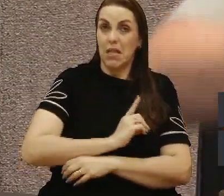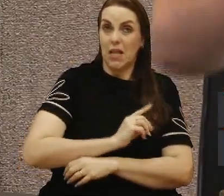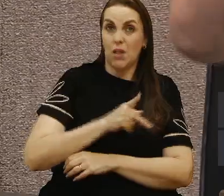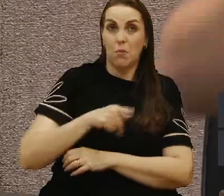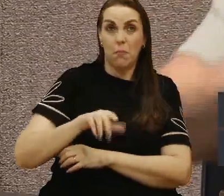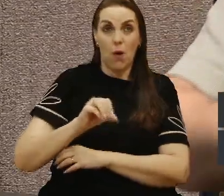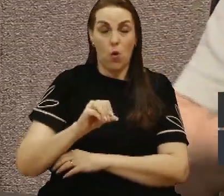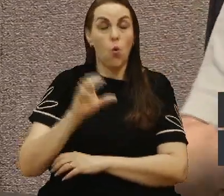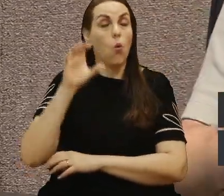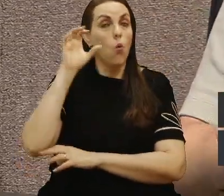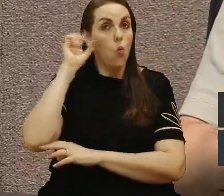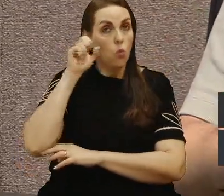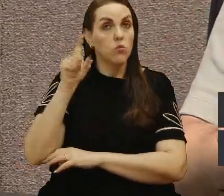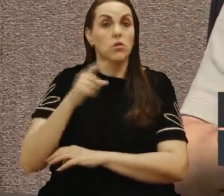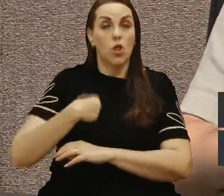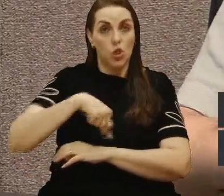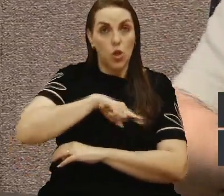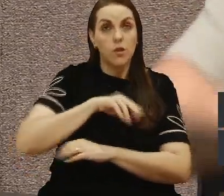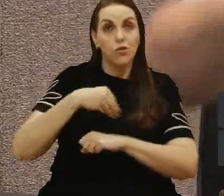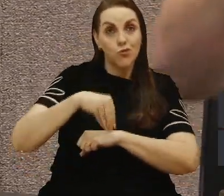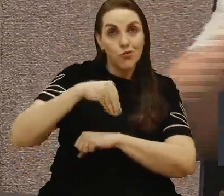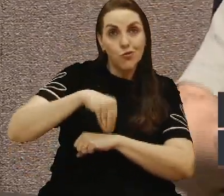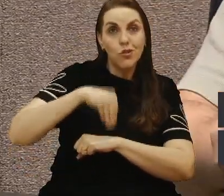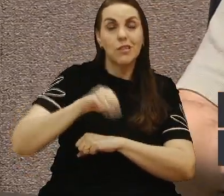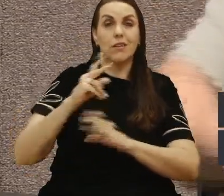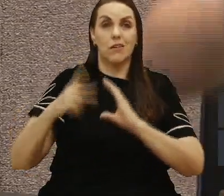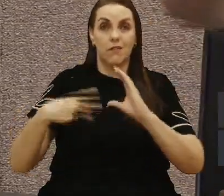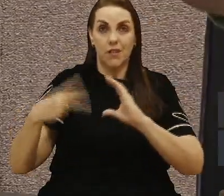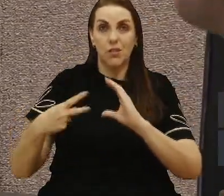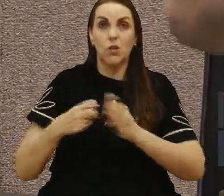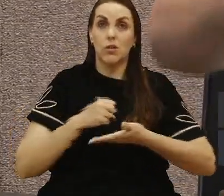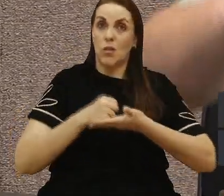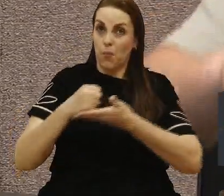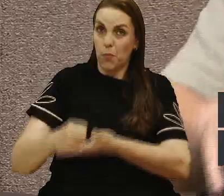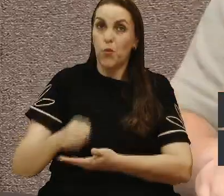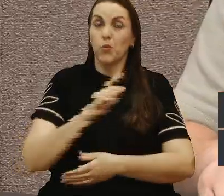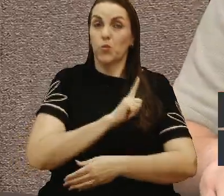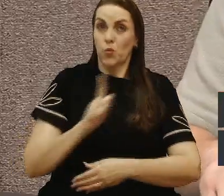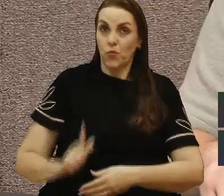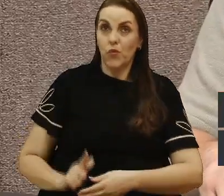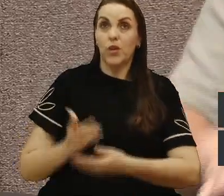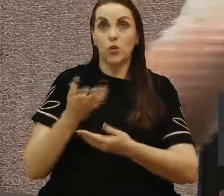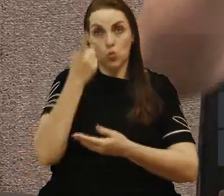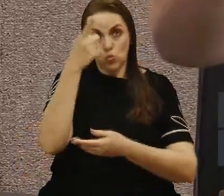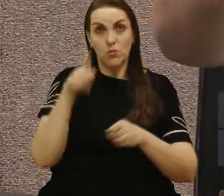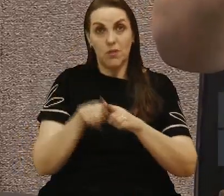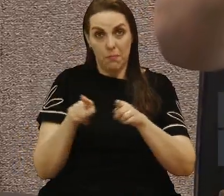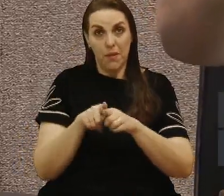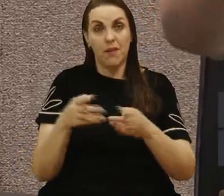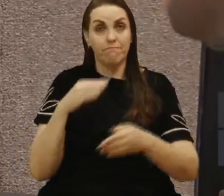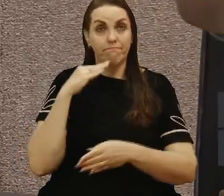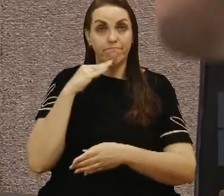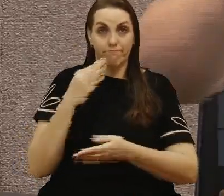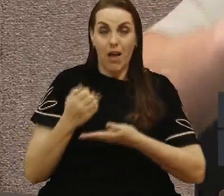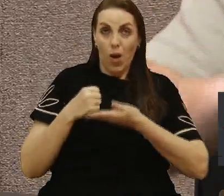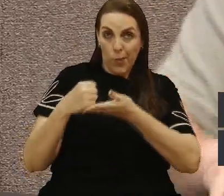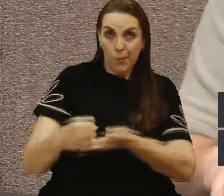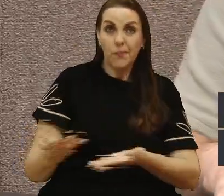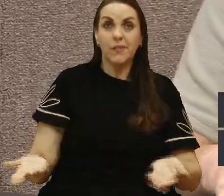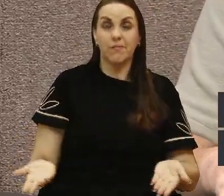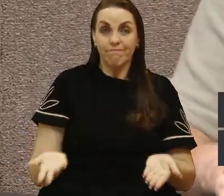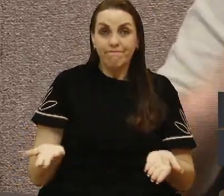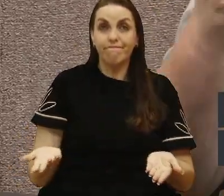sugestão, as nossas colocações enquanto Câmara de Vereadores, enquanto base do governo, o senhor que compõe a base do governo também, e expõe